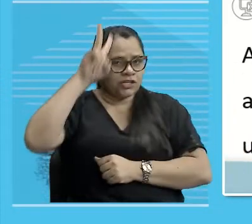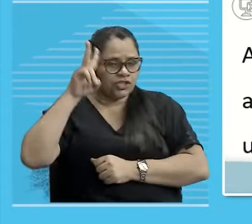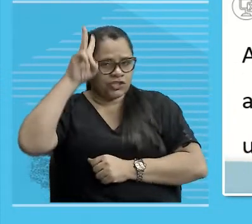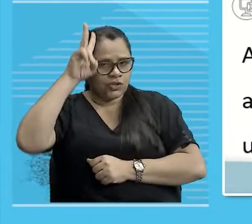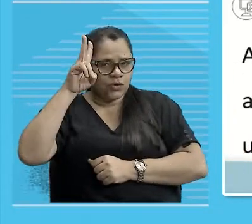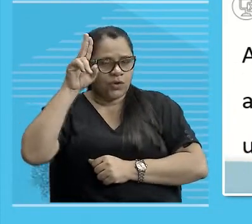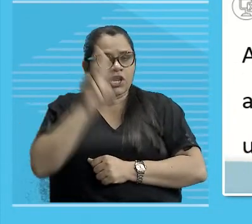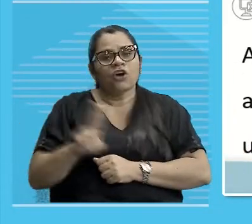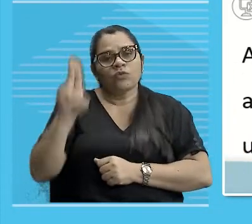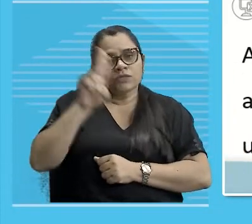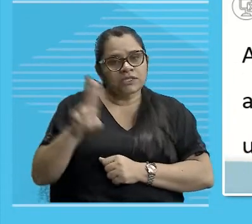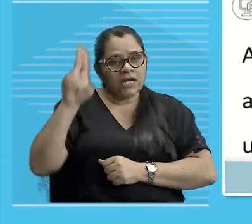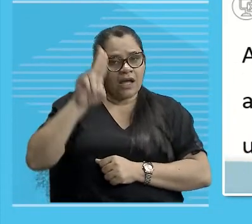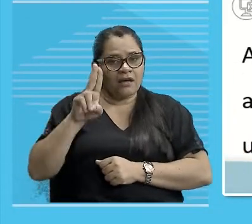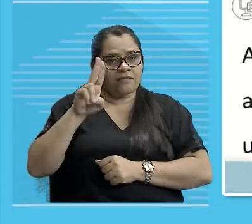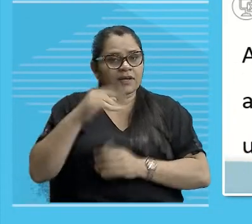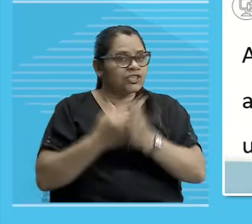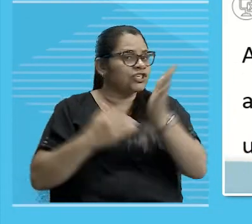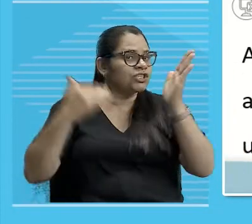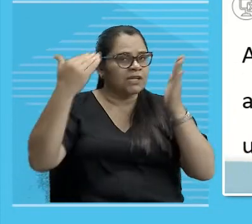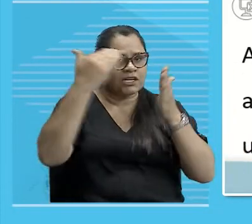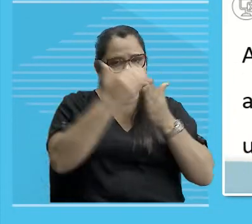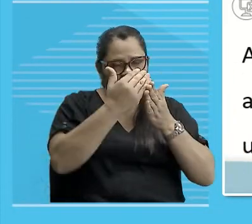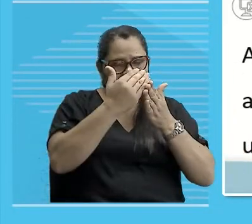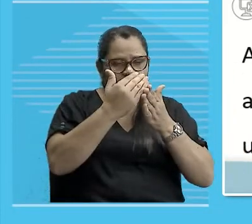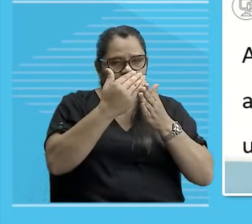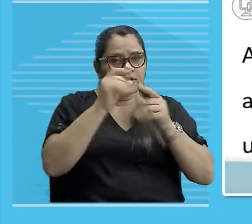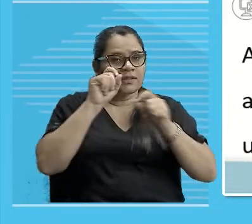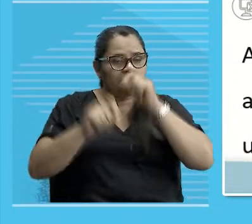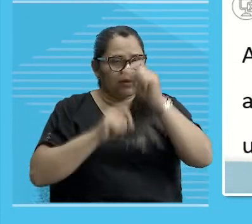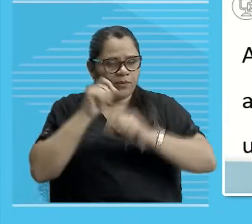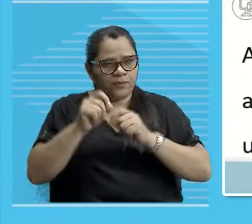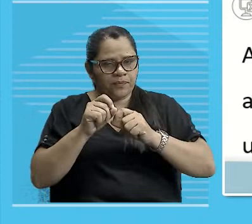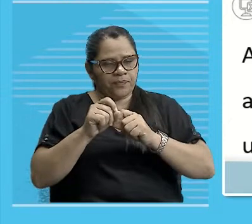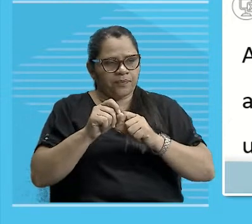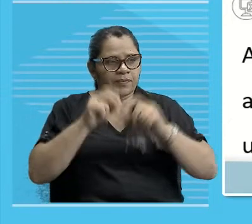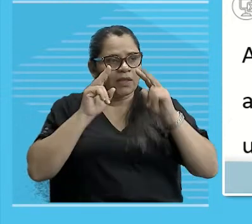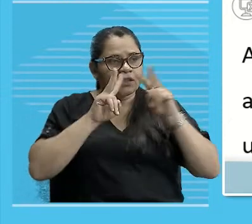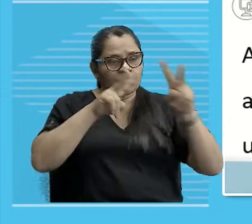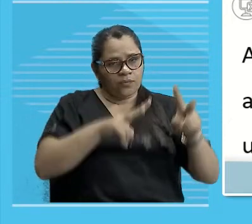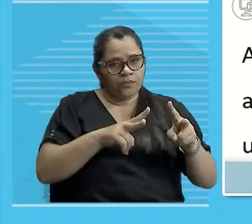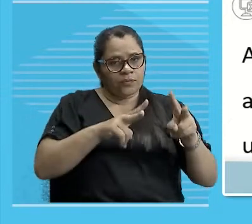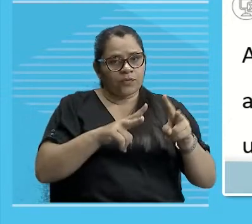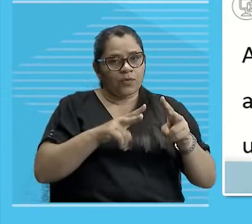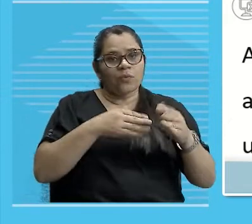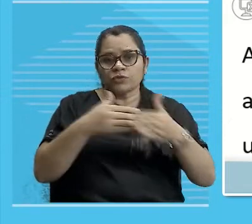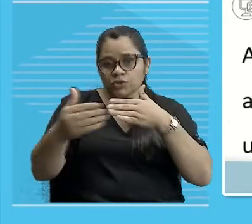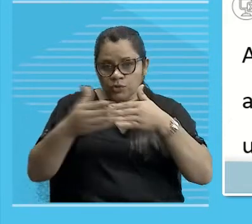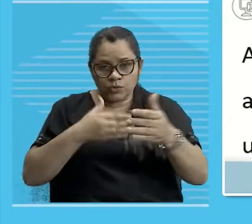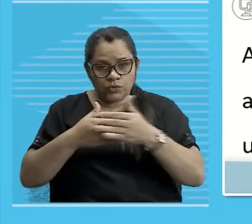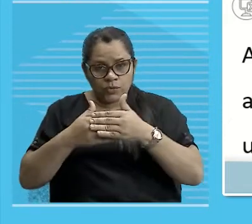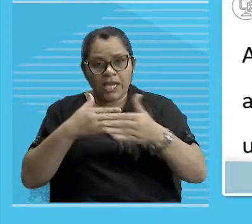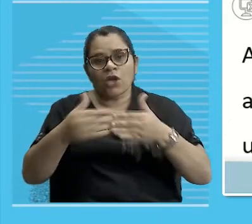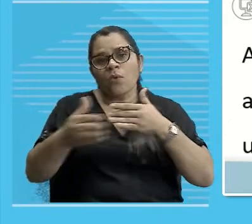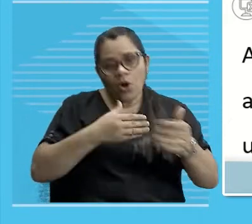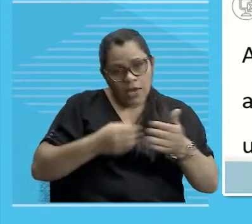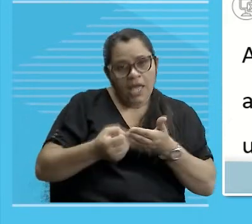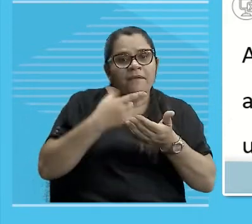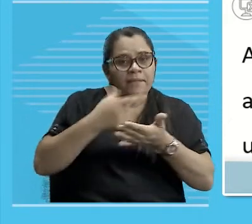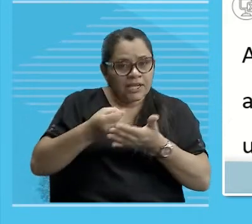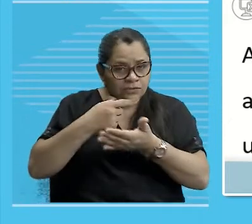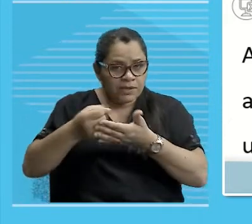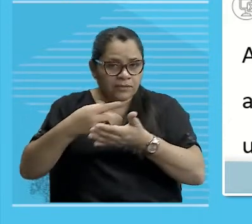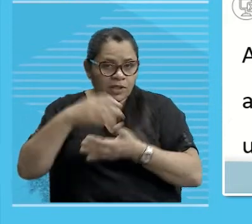se utilizava muito? Aliviava o quê? Bom, como todo e qualquer opioide, ainda hoje você tem opioide vendido